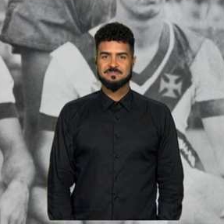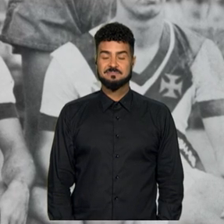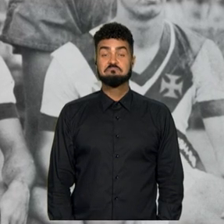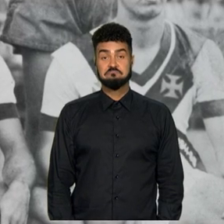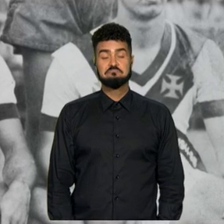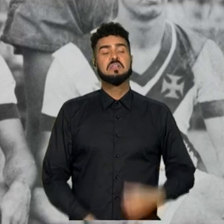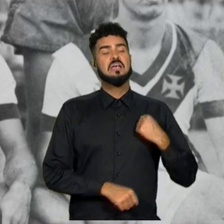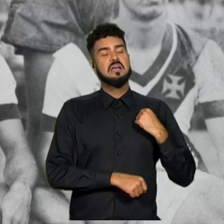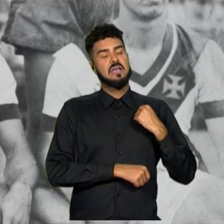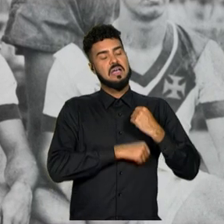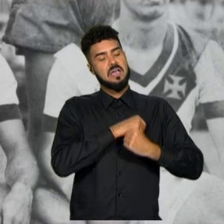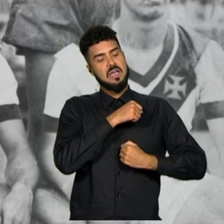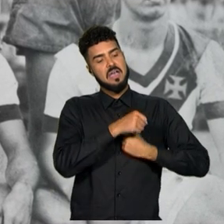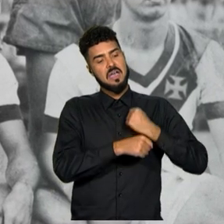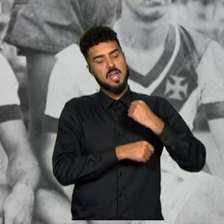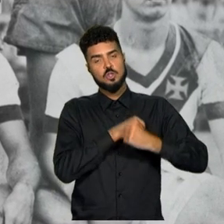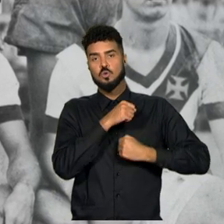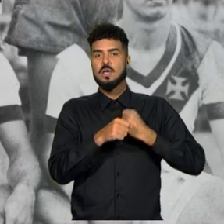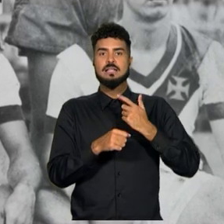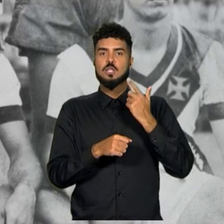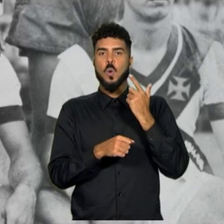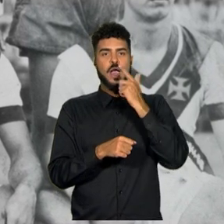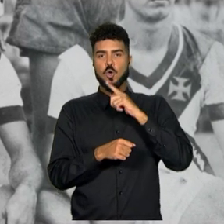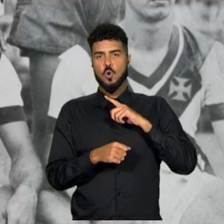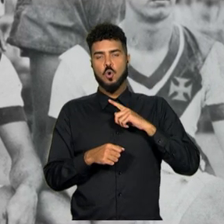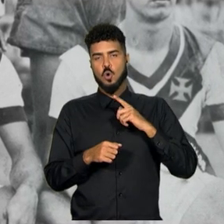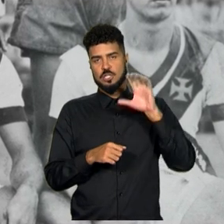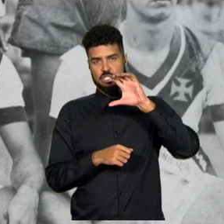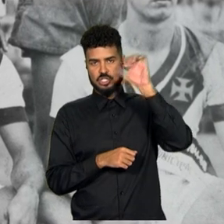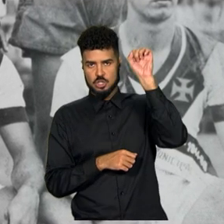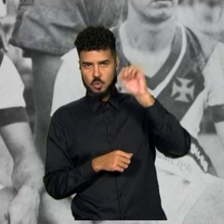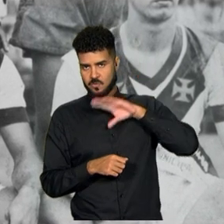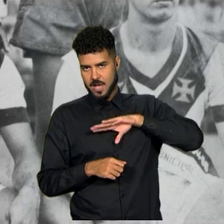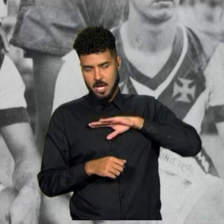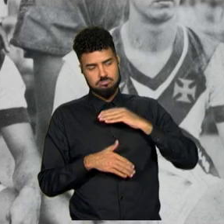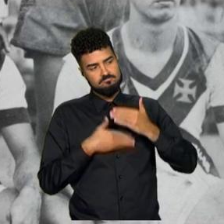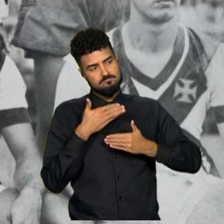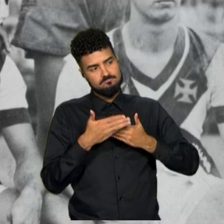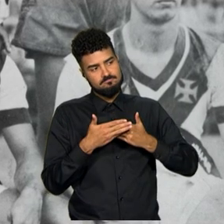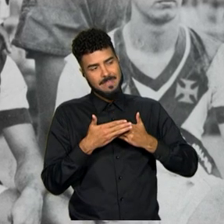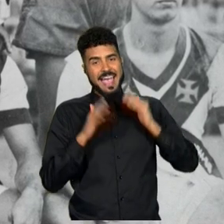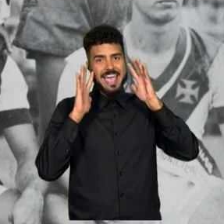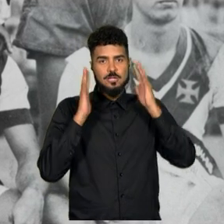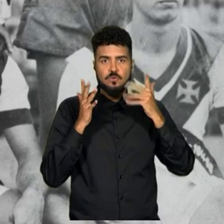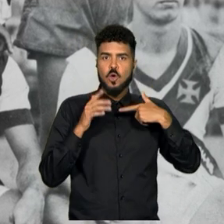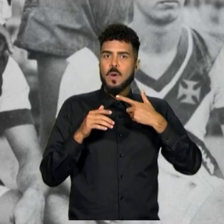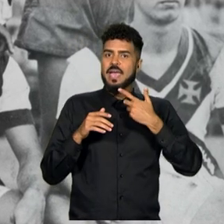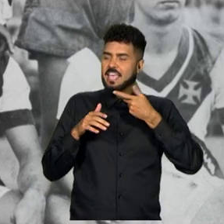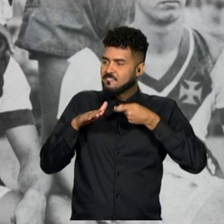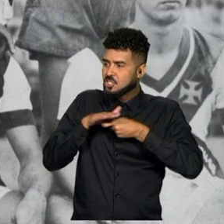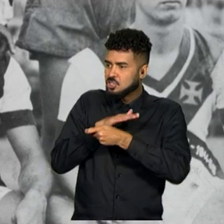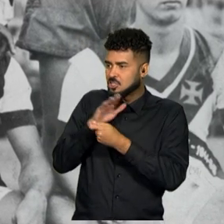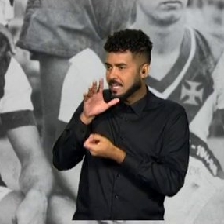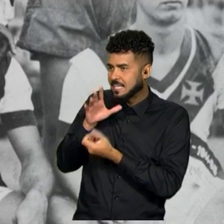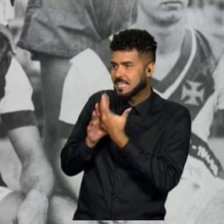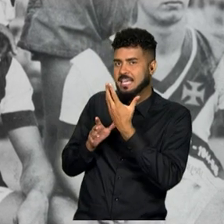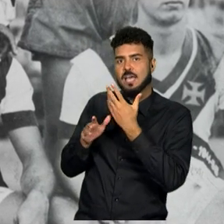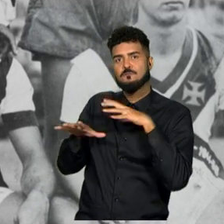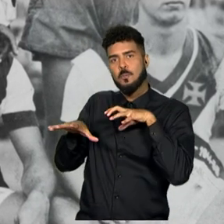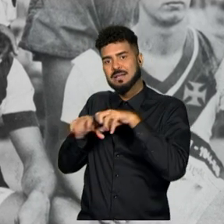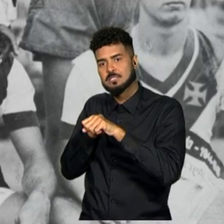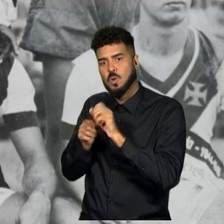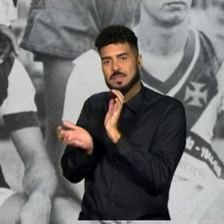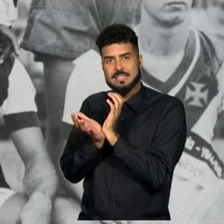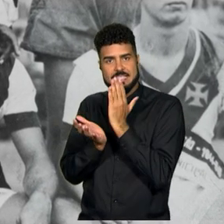Após alguns anos sem títulos, o Vasco da Gama resolveu investir na formação de um time, com